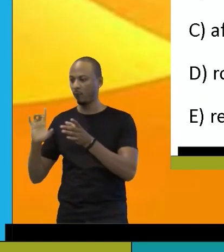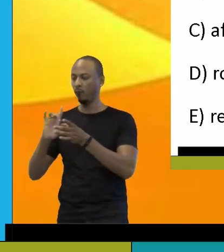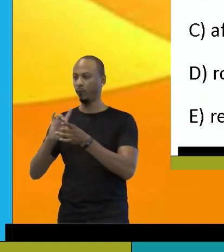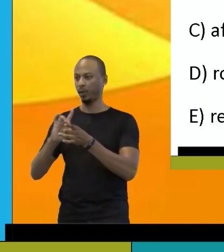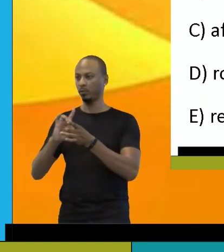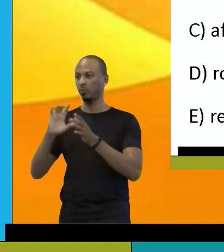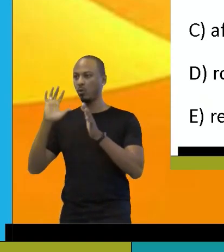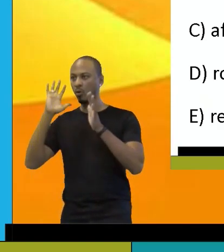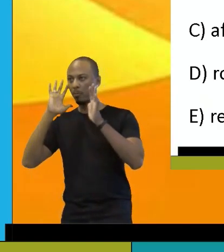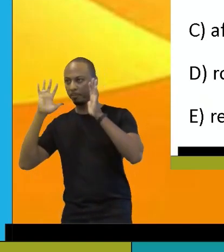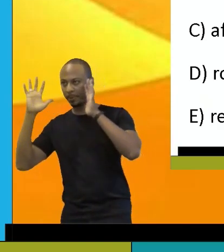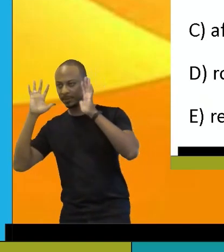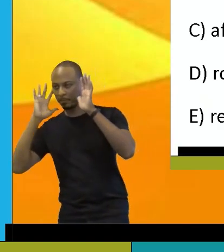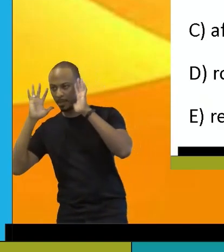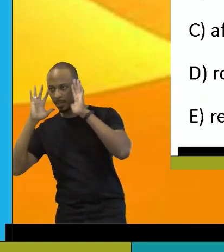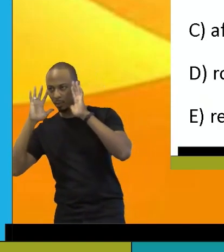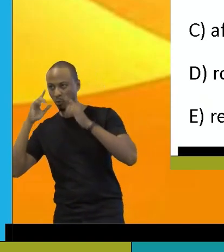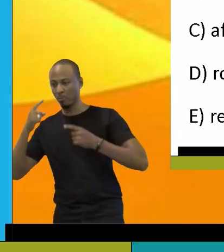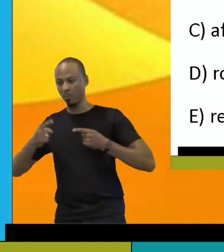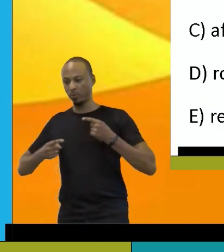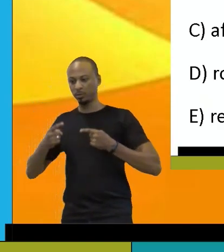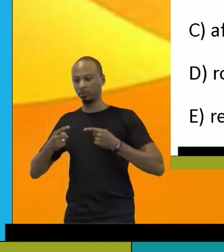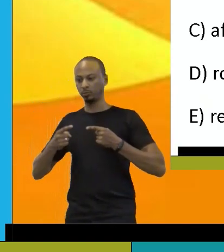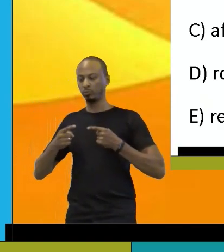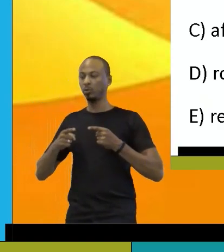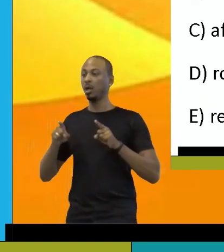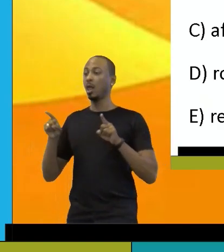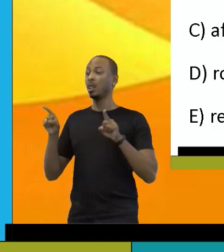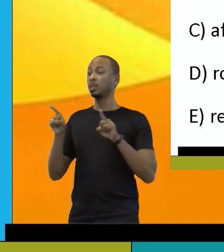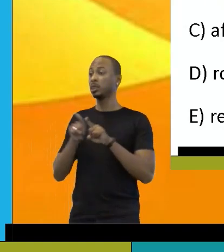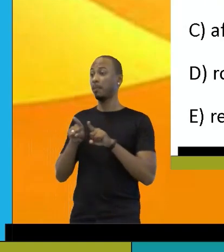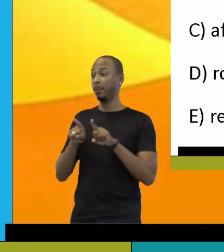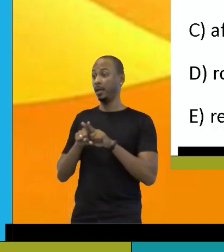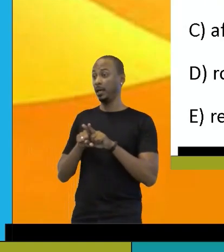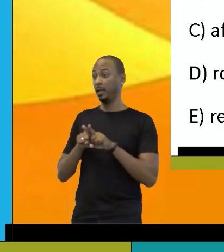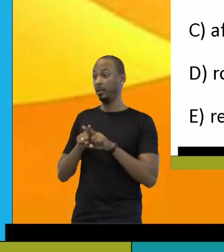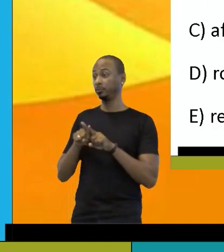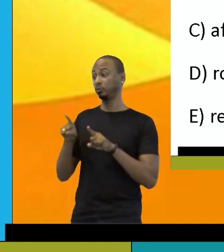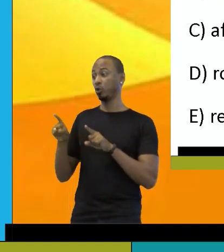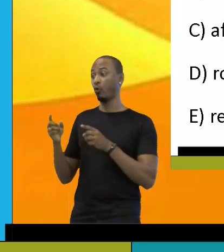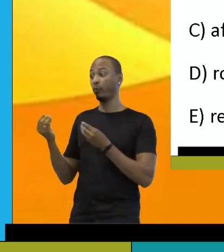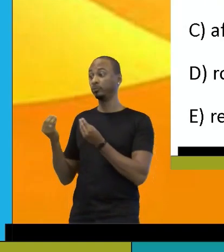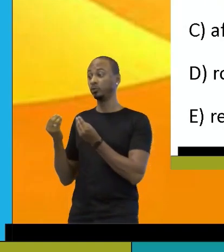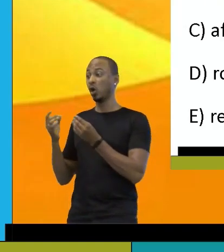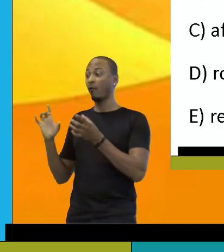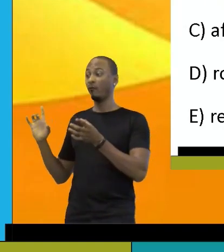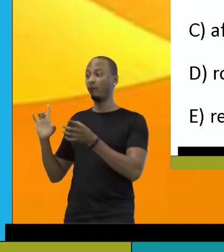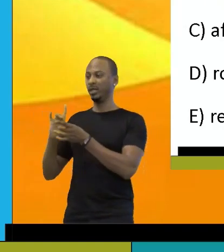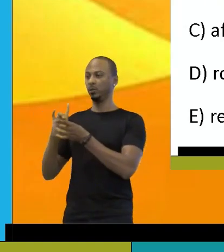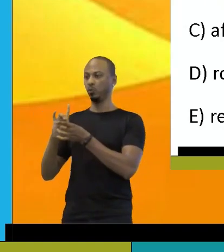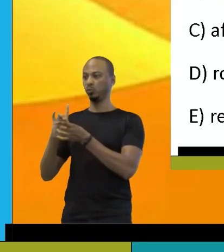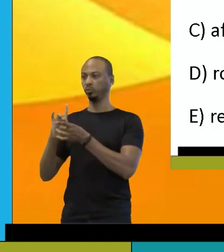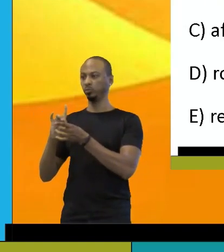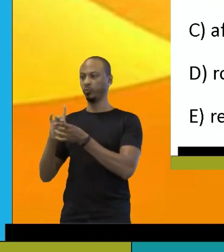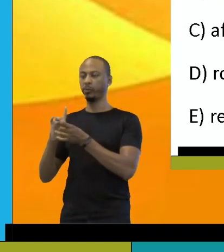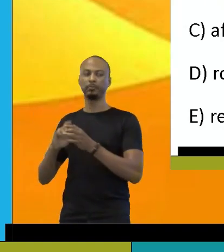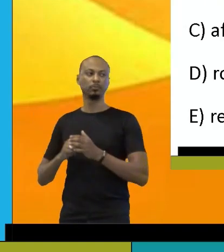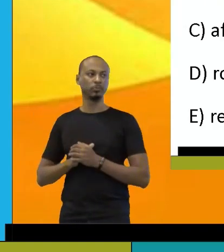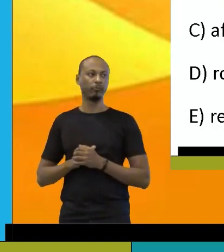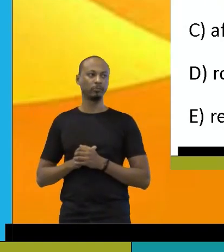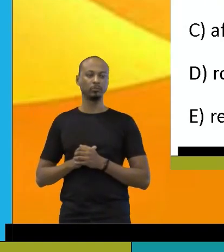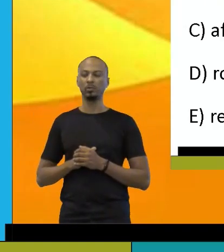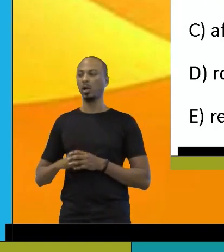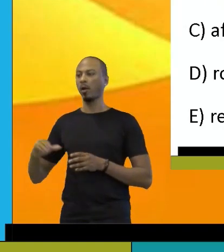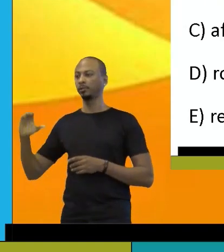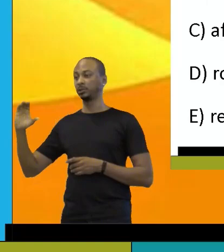humanismo renascentista. Onde é que ele demonstra esse vínculo? O vínculo está onde? O item C. Afirmar